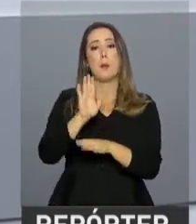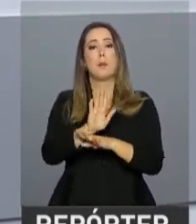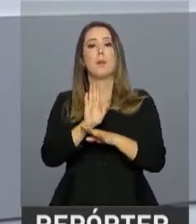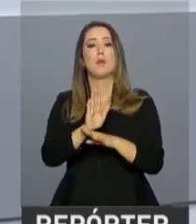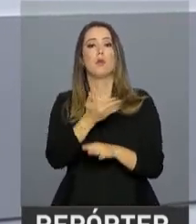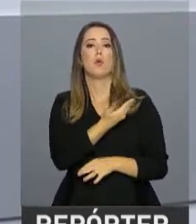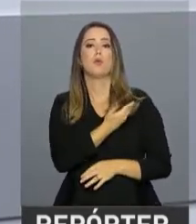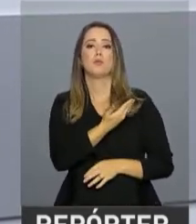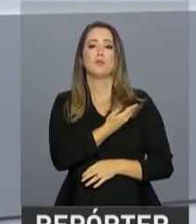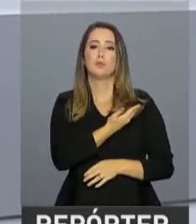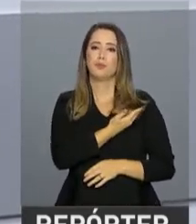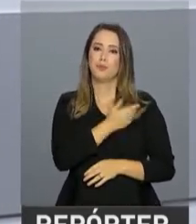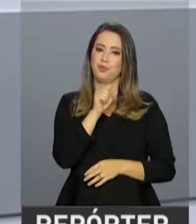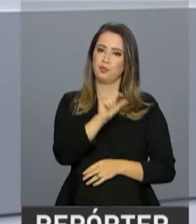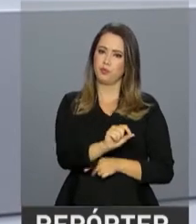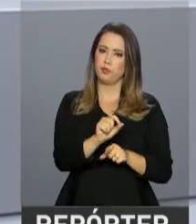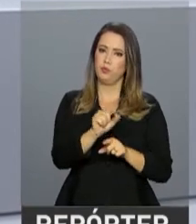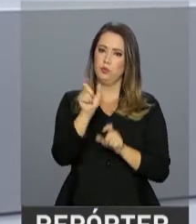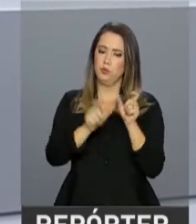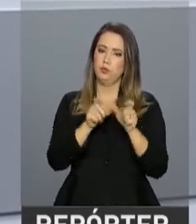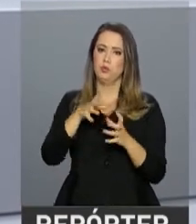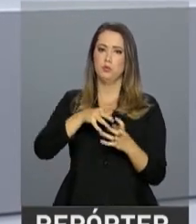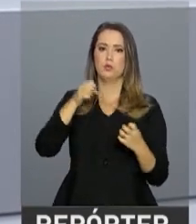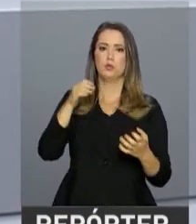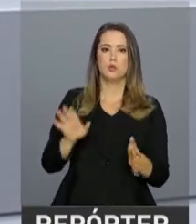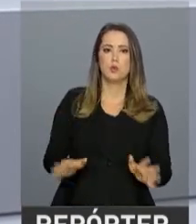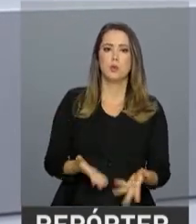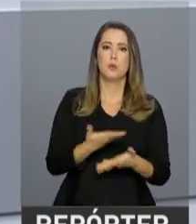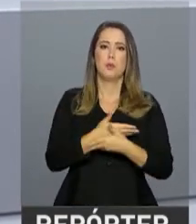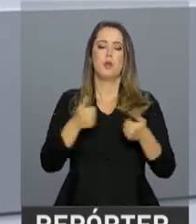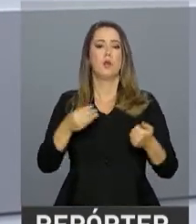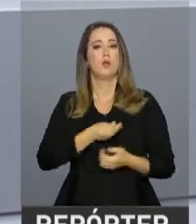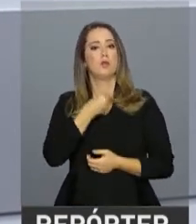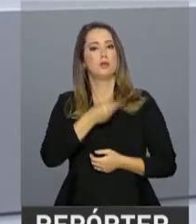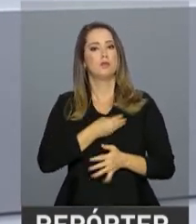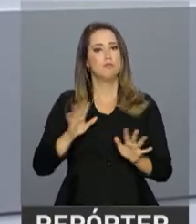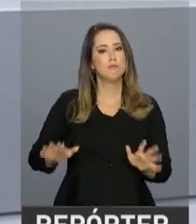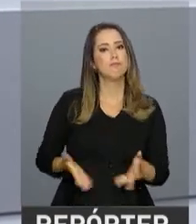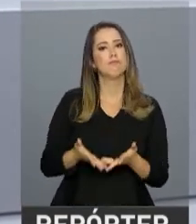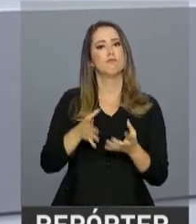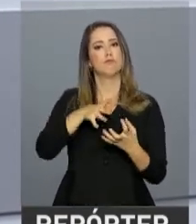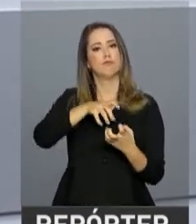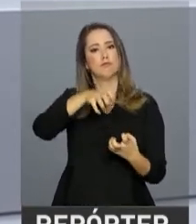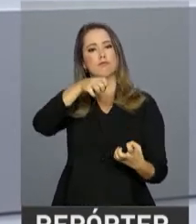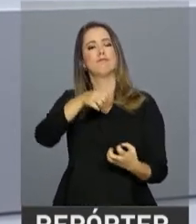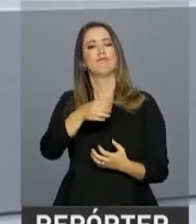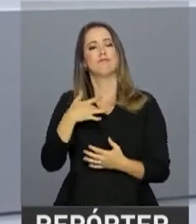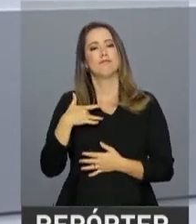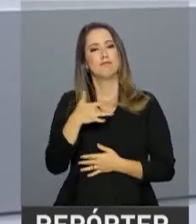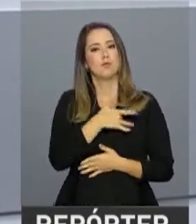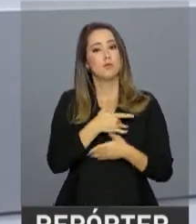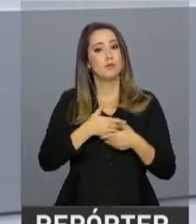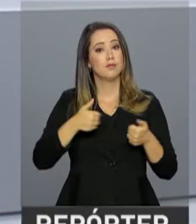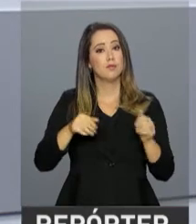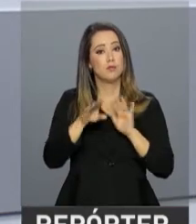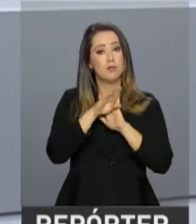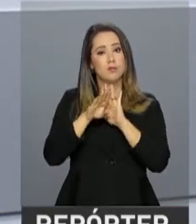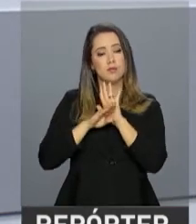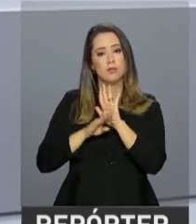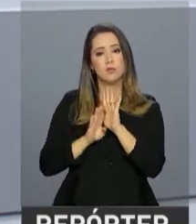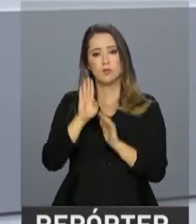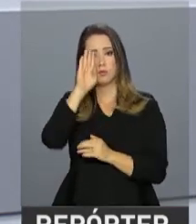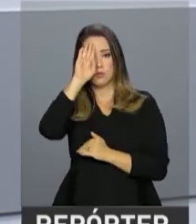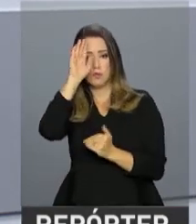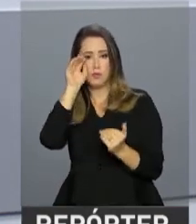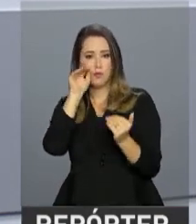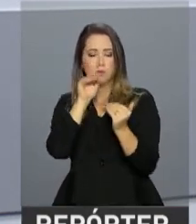Pessoa Idosa. A iniciativa busca oferecer mais qualidade de vida e promover o envelhecimento saudável. O programa dá